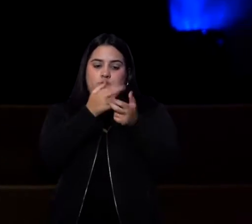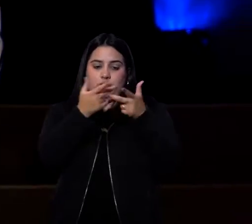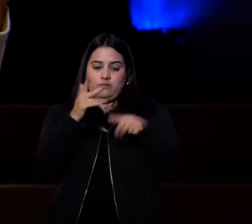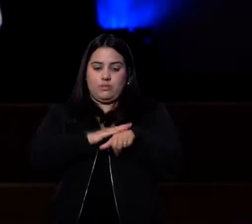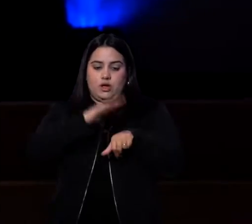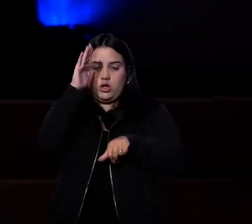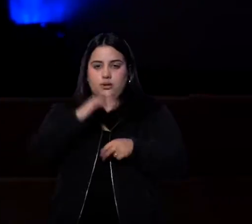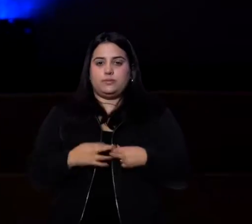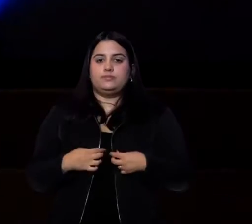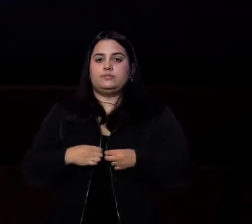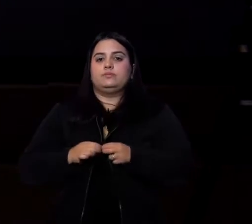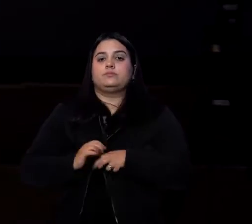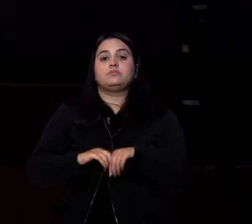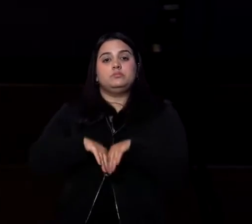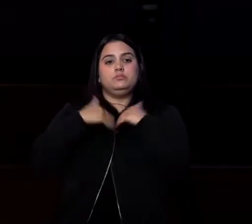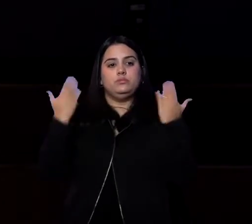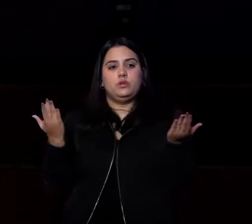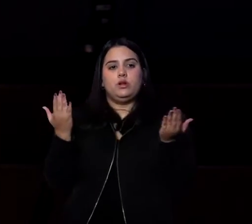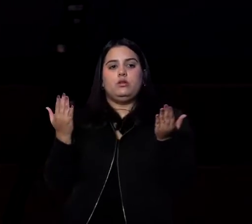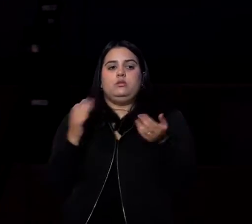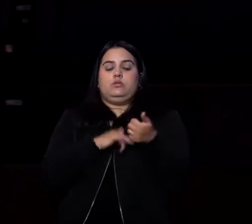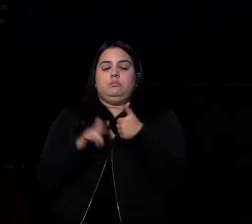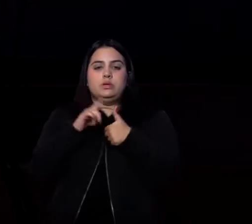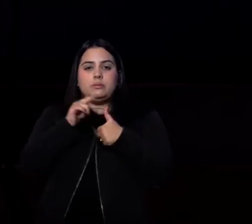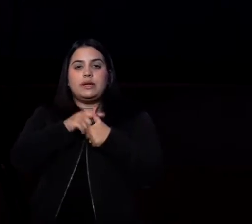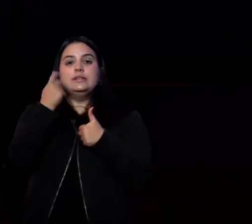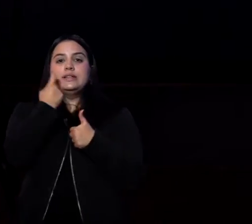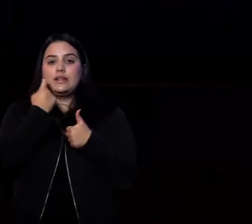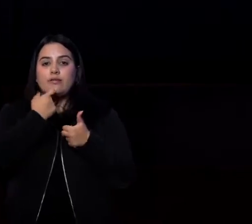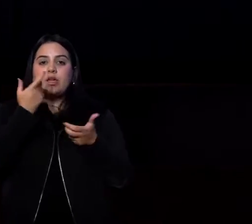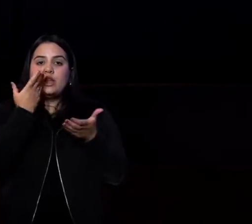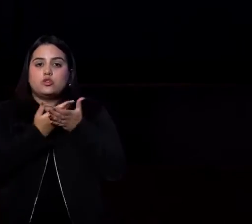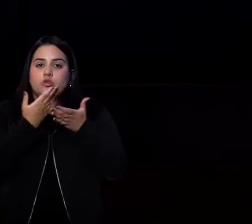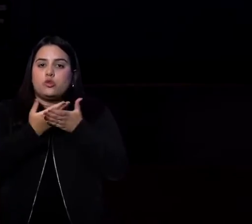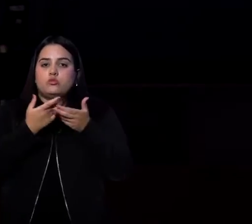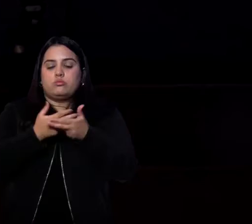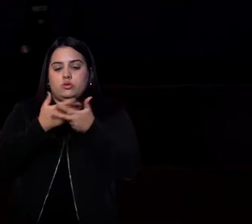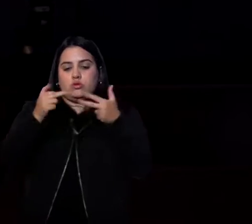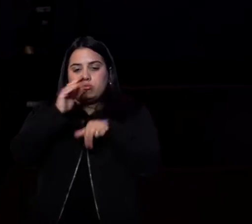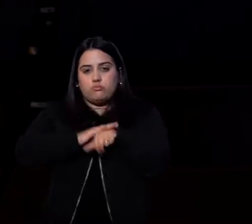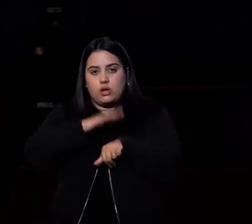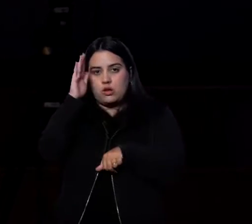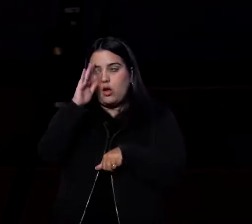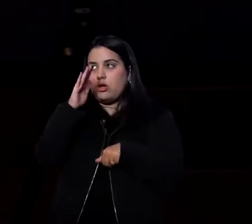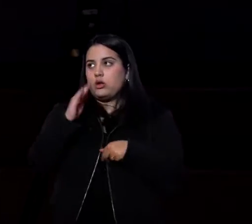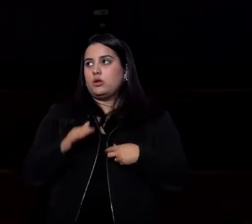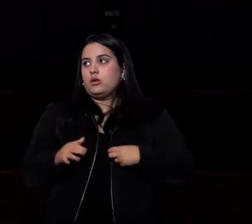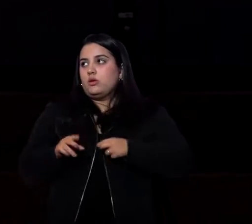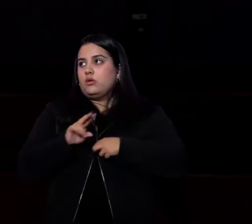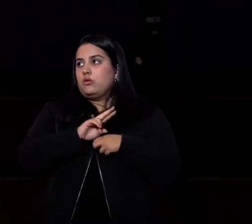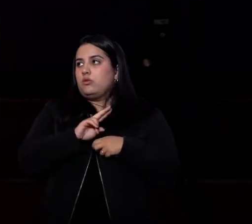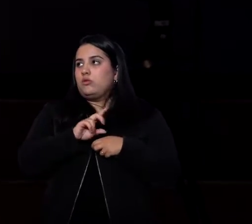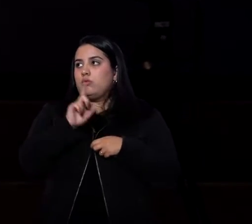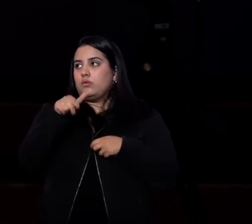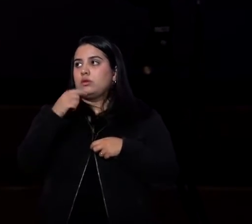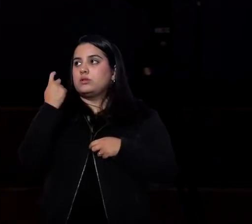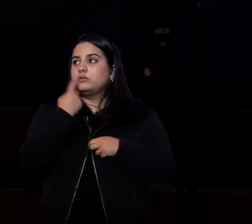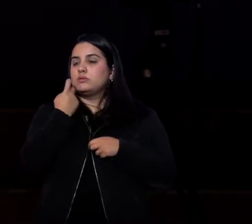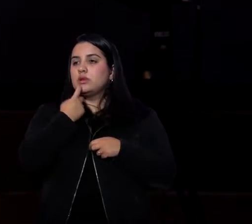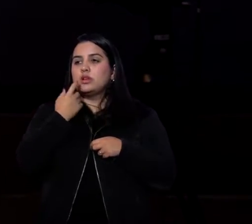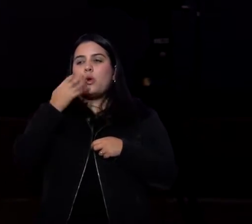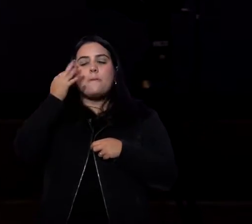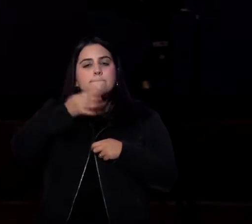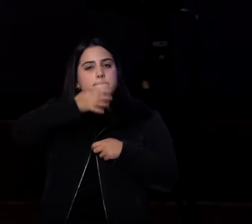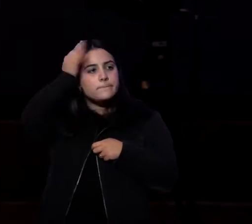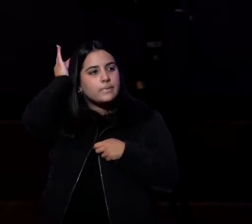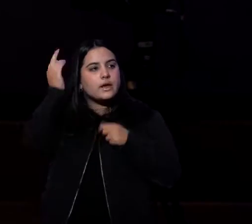campanha. Então, a primeira sexta-feira que a gente estudou sobre coisas maiores foi a sexta-feira lá que o pastor